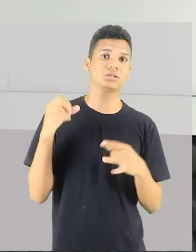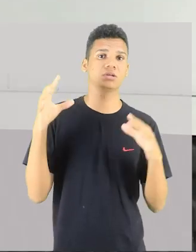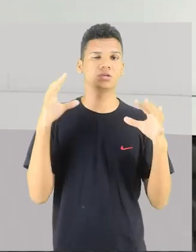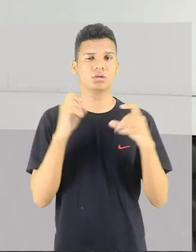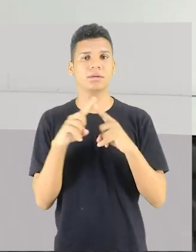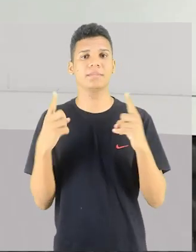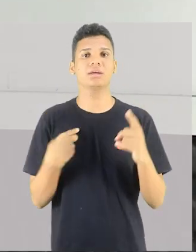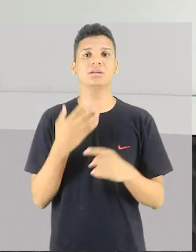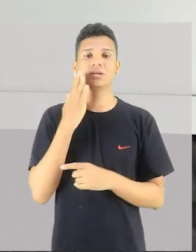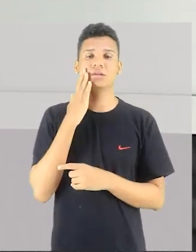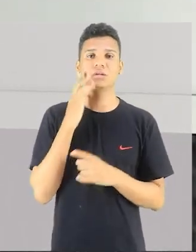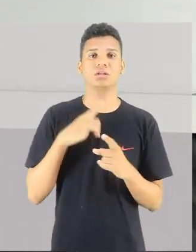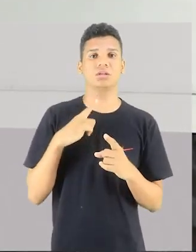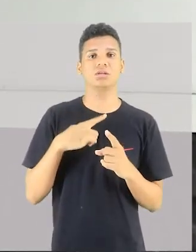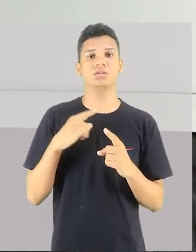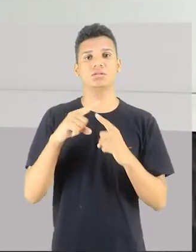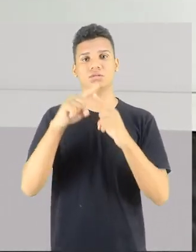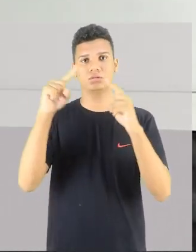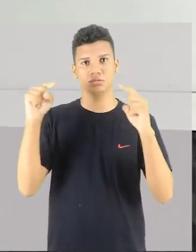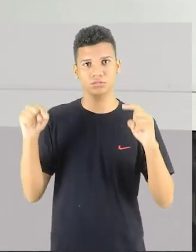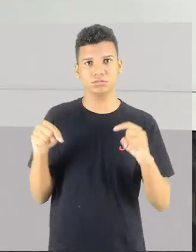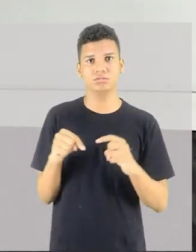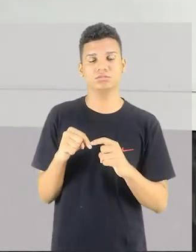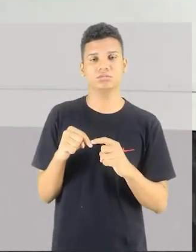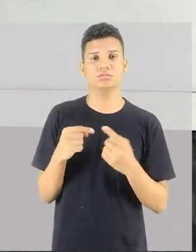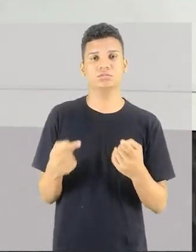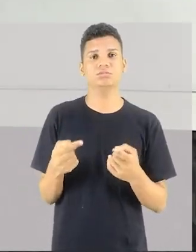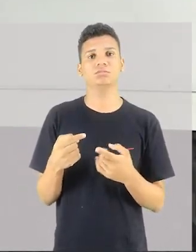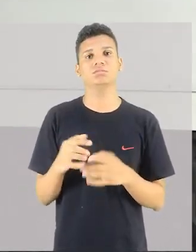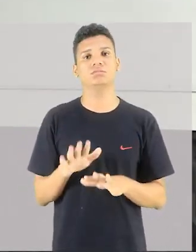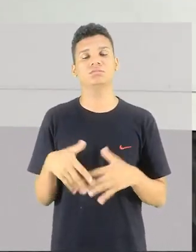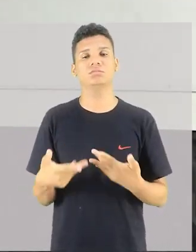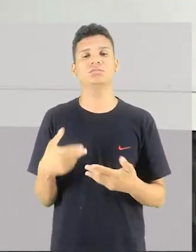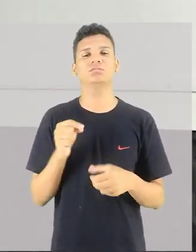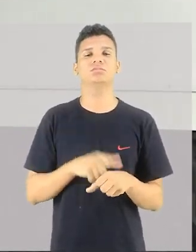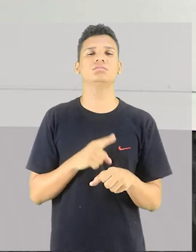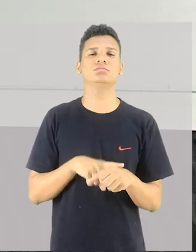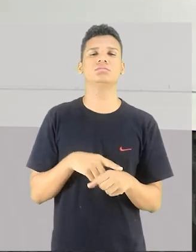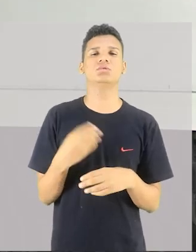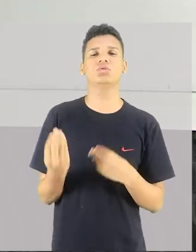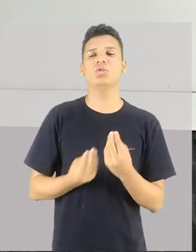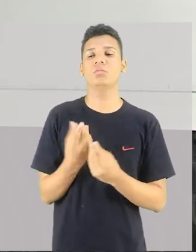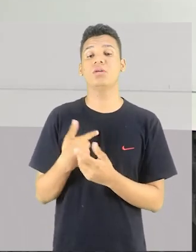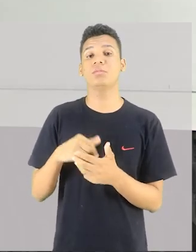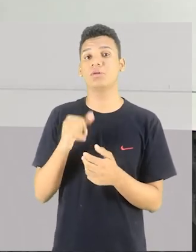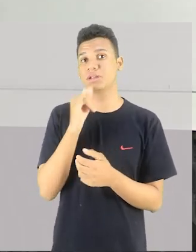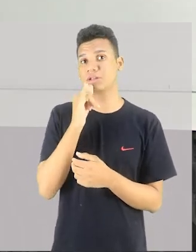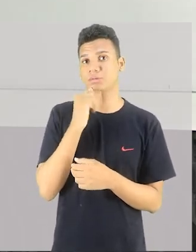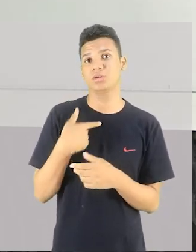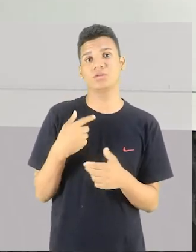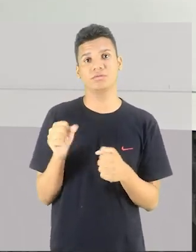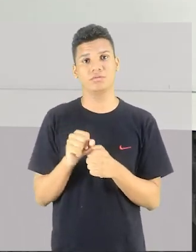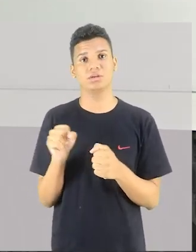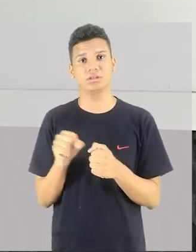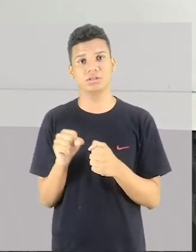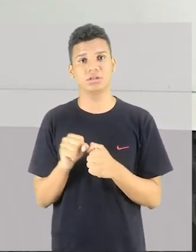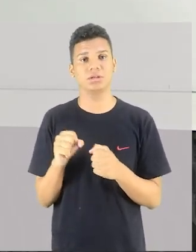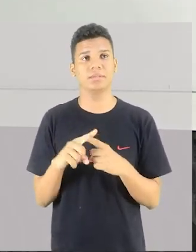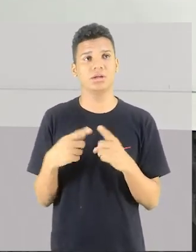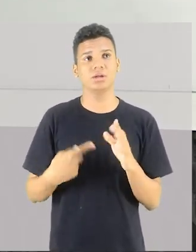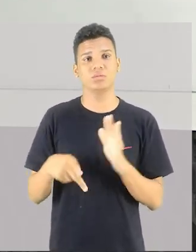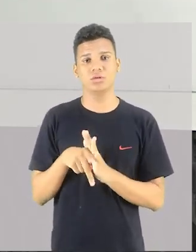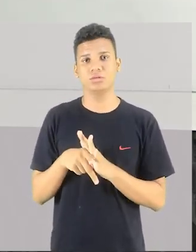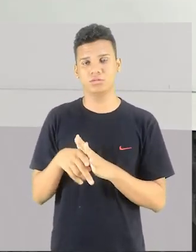incompreendida entre o círculo e o quadrado Ora como é que eu façil para saber a quantidade de sacos